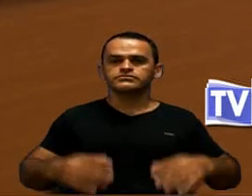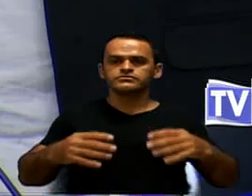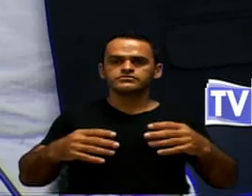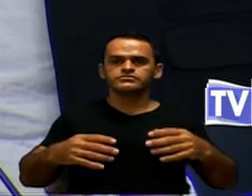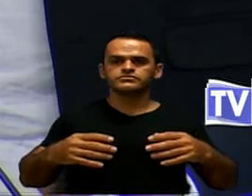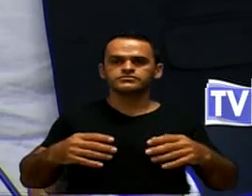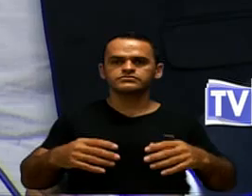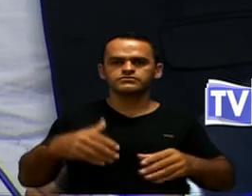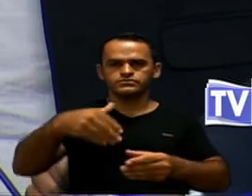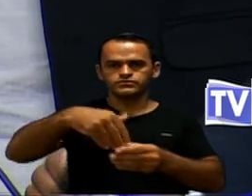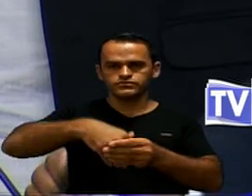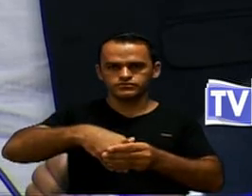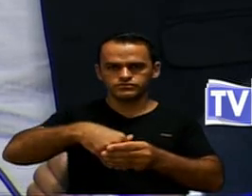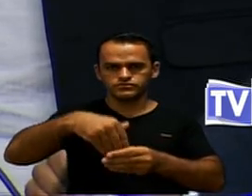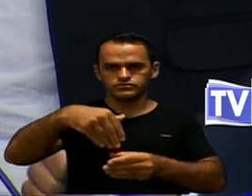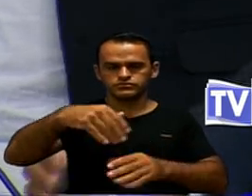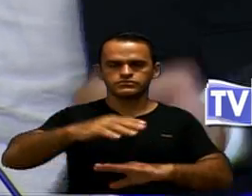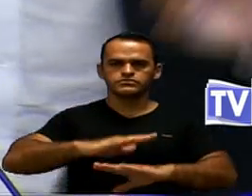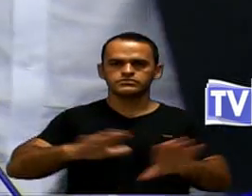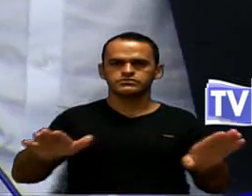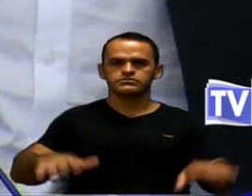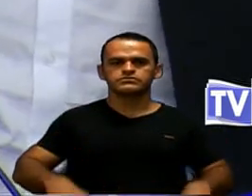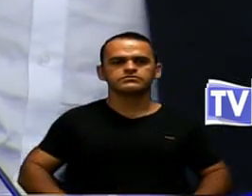Encerrada. Votação.